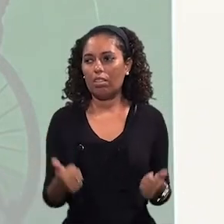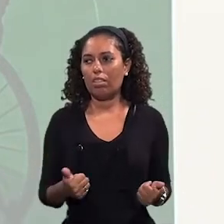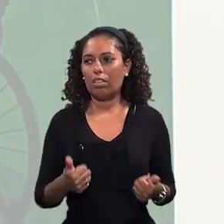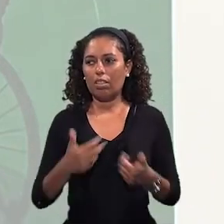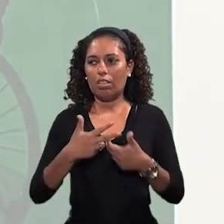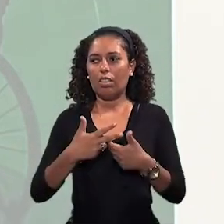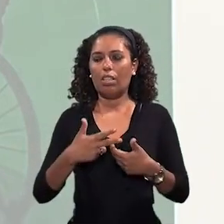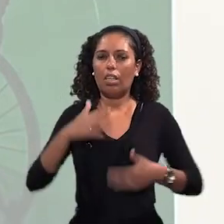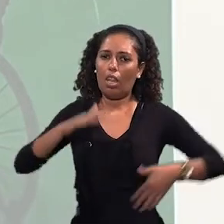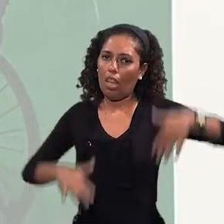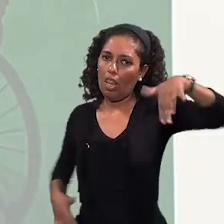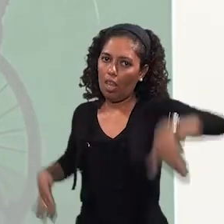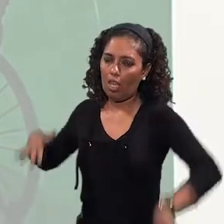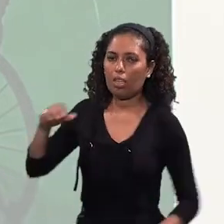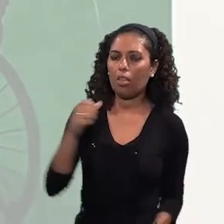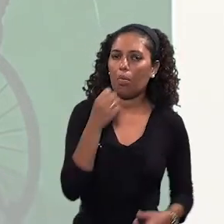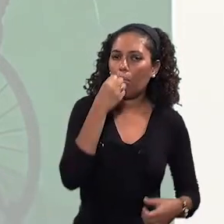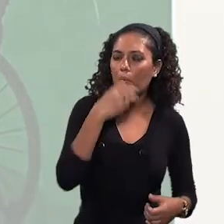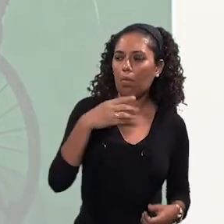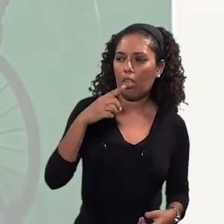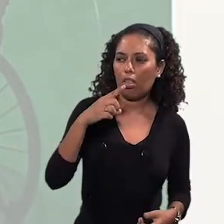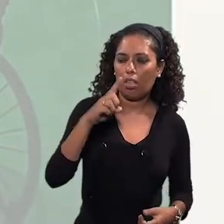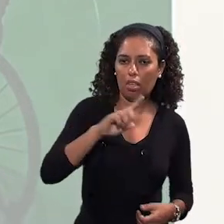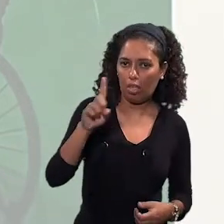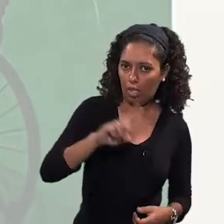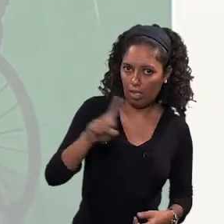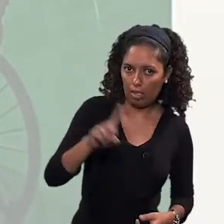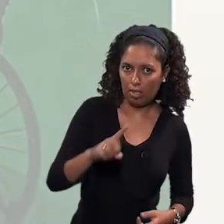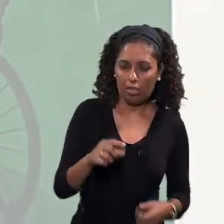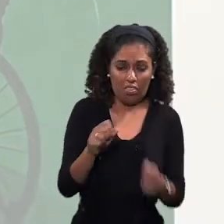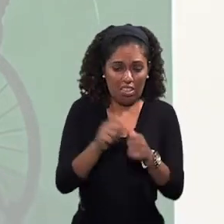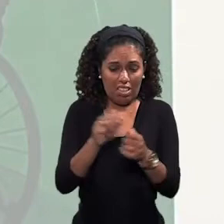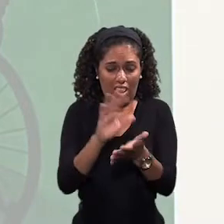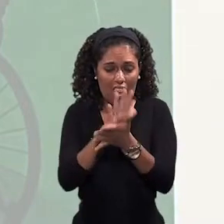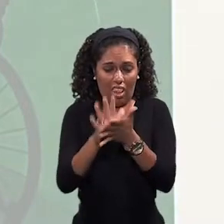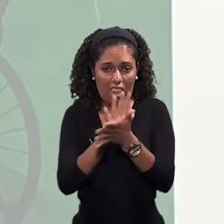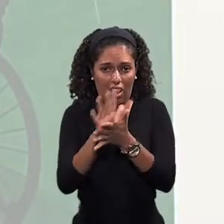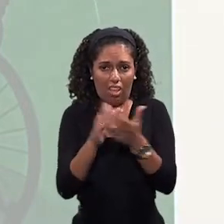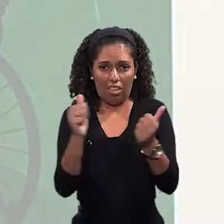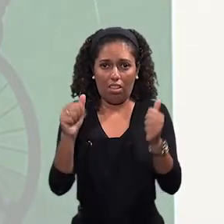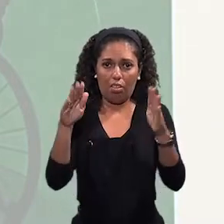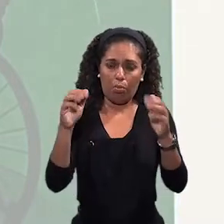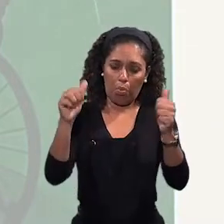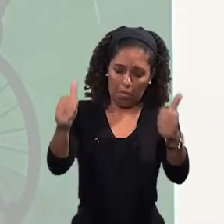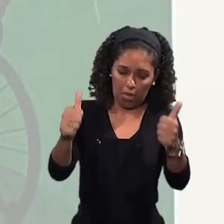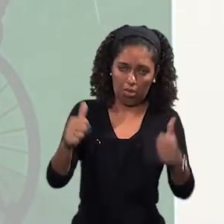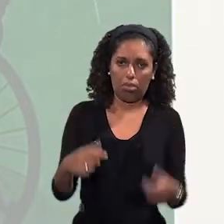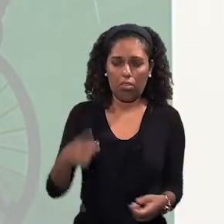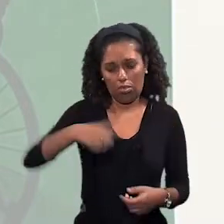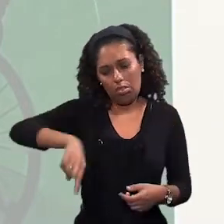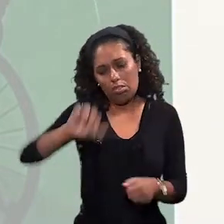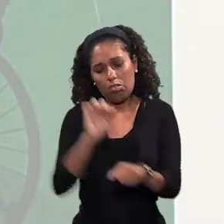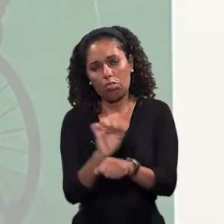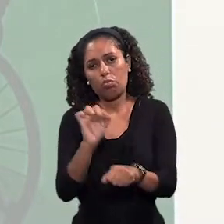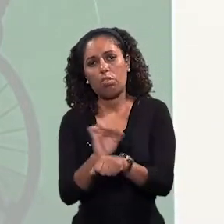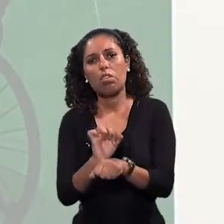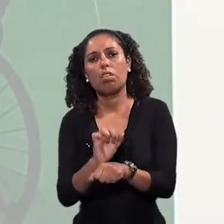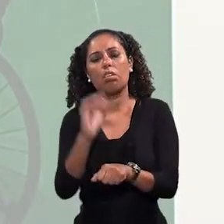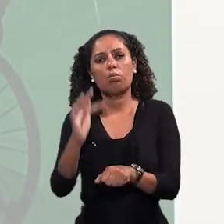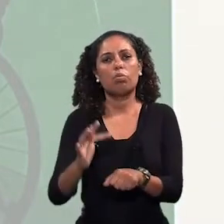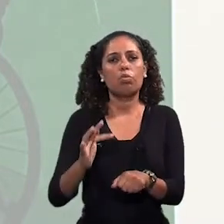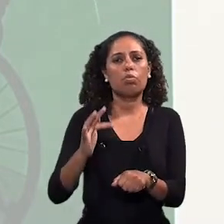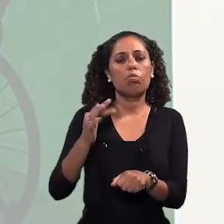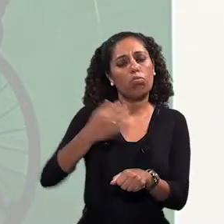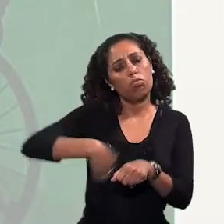dedicada, está muito mais aberta a novas ideias, menos complacente com os erros, e a gente espera que isso seja